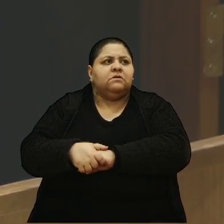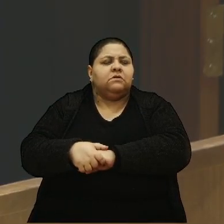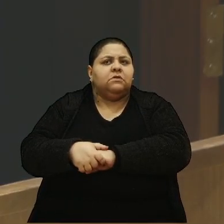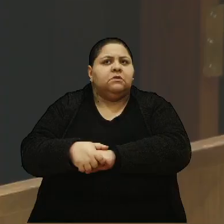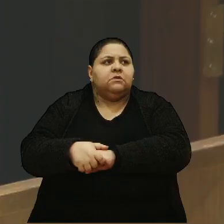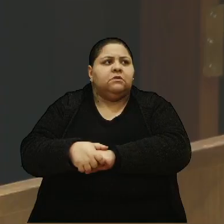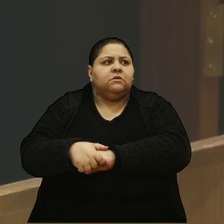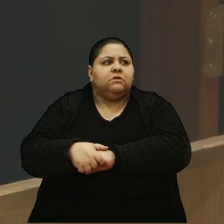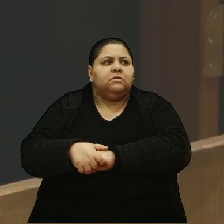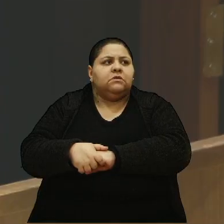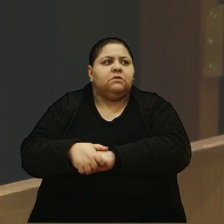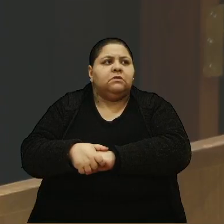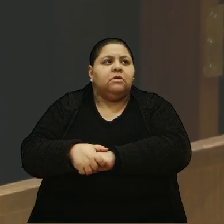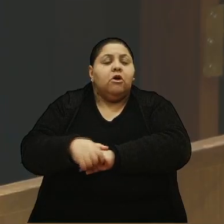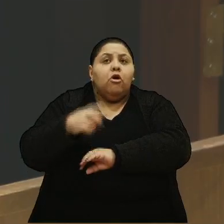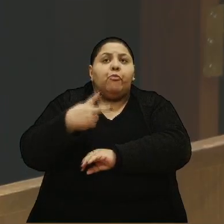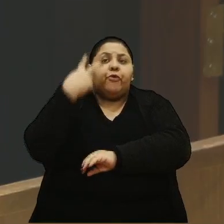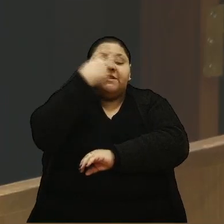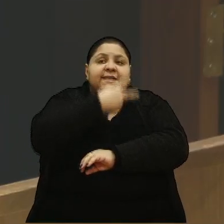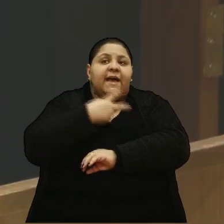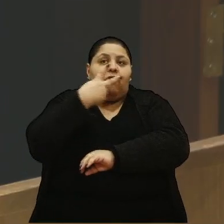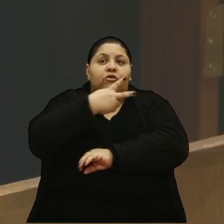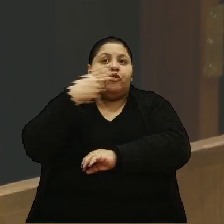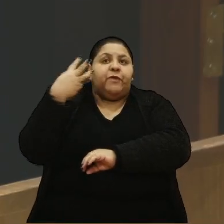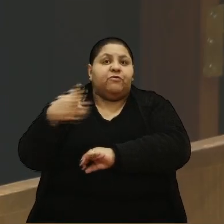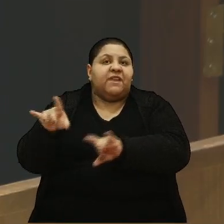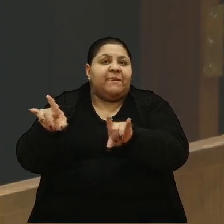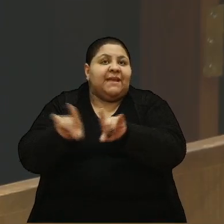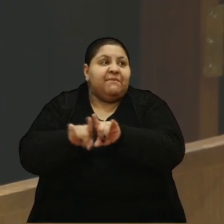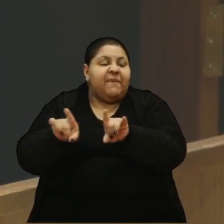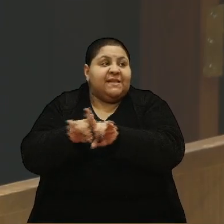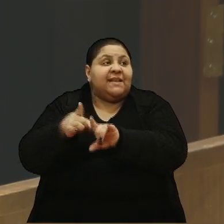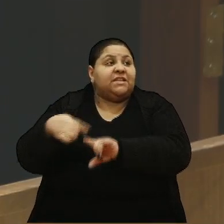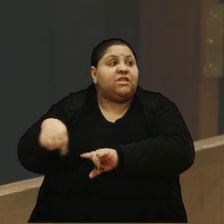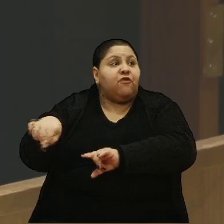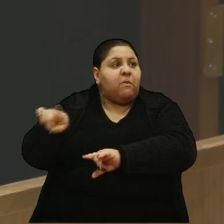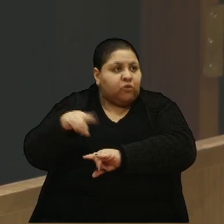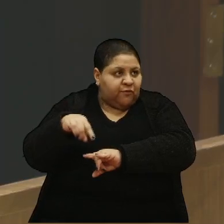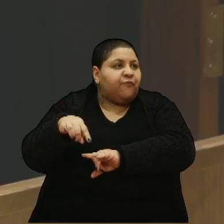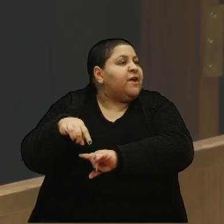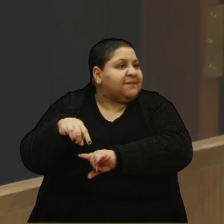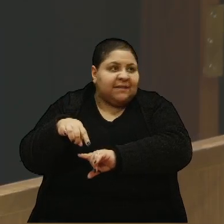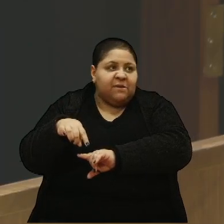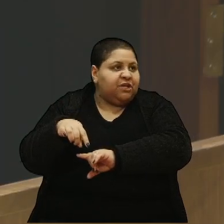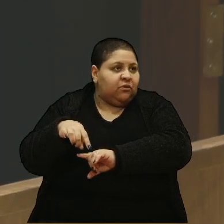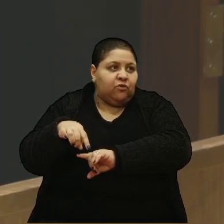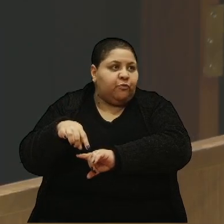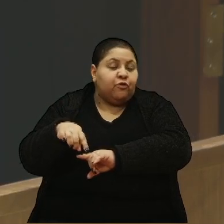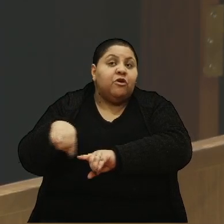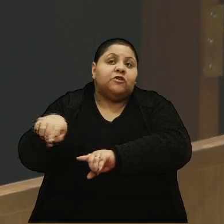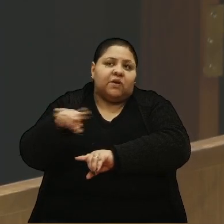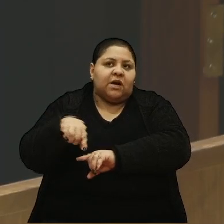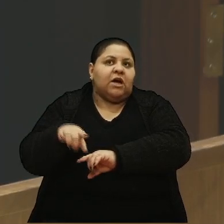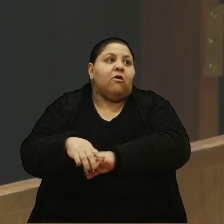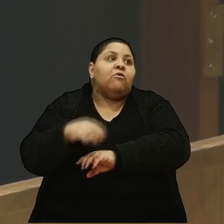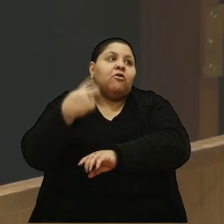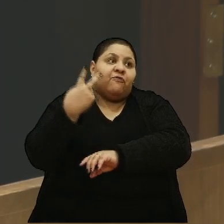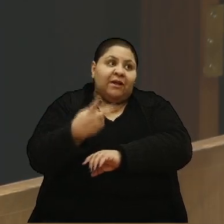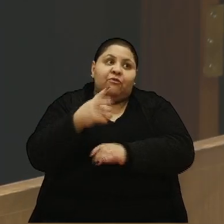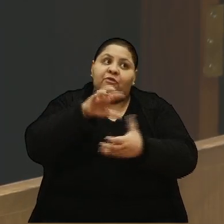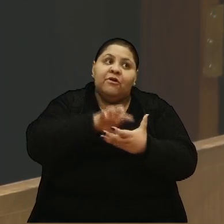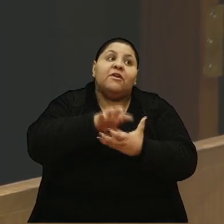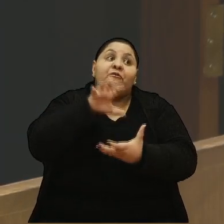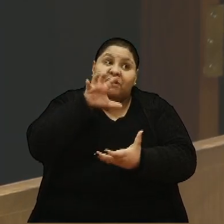10h53, 2 horas e 23 minutos de espera, eu consegui marcar consulta para os meus pais, 2 idosos.